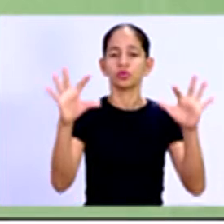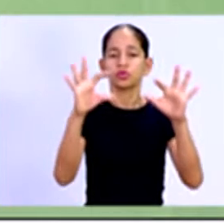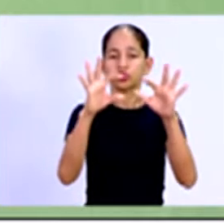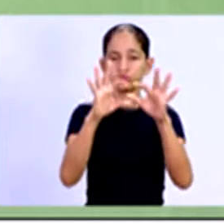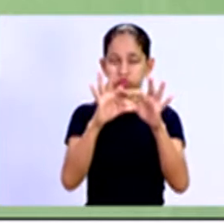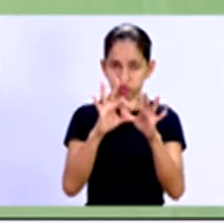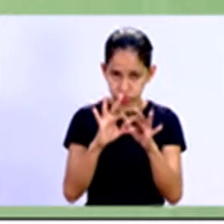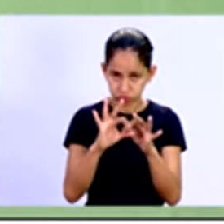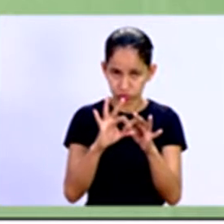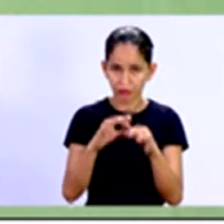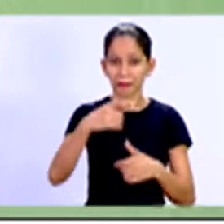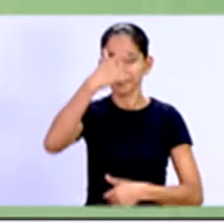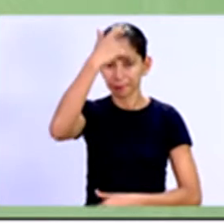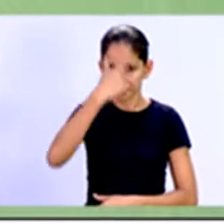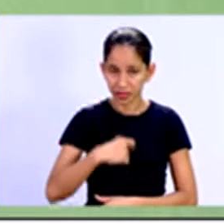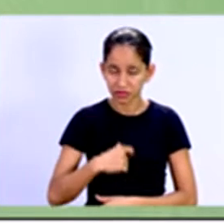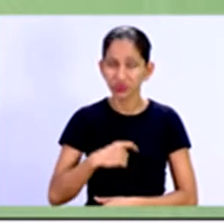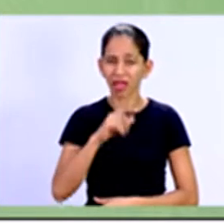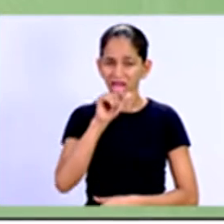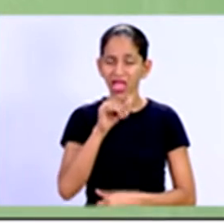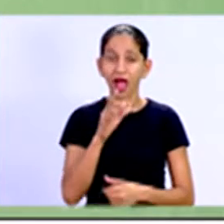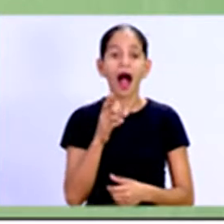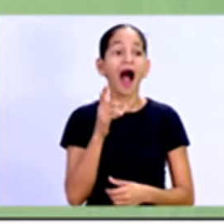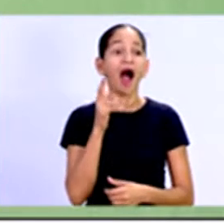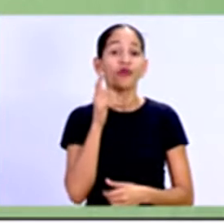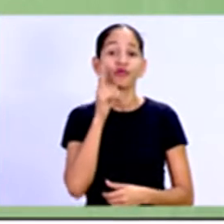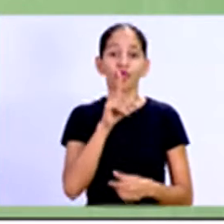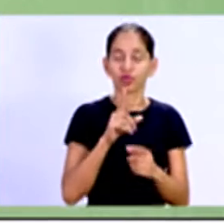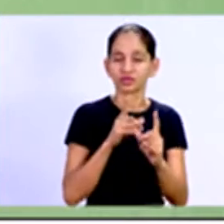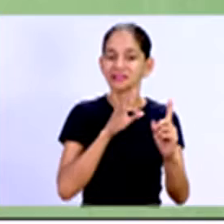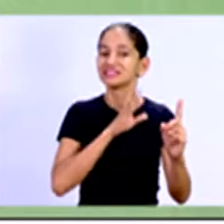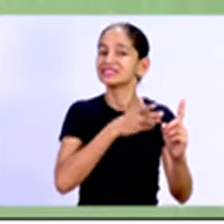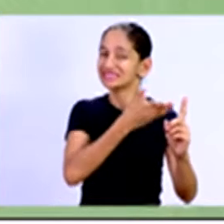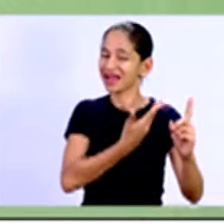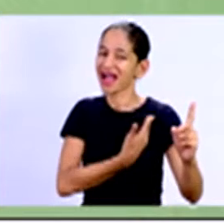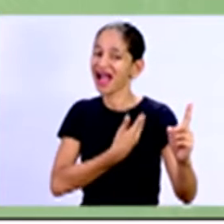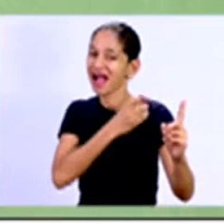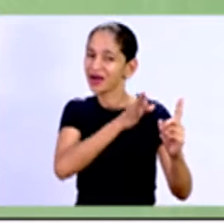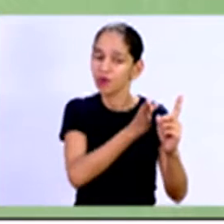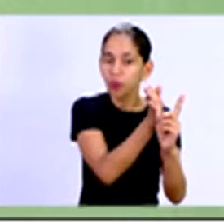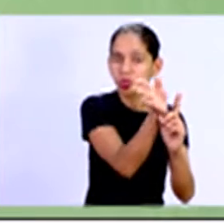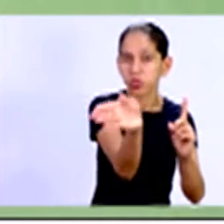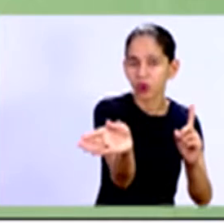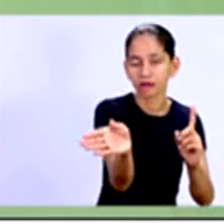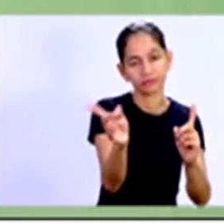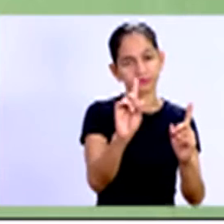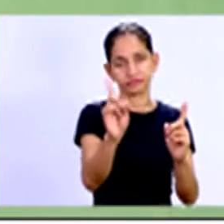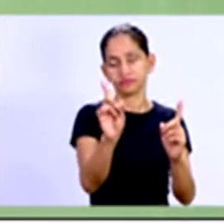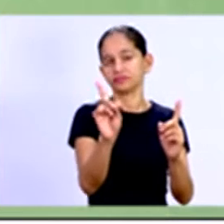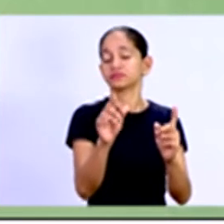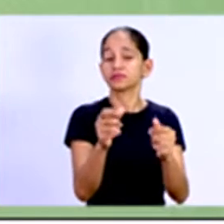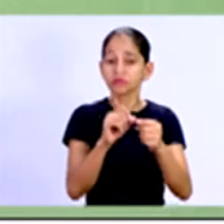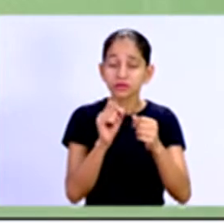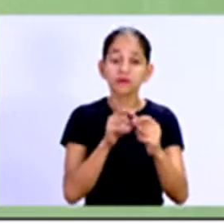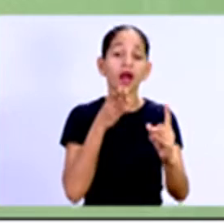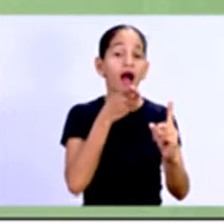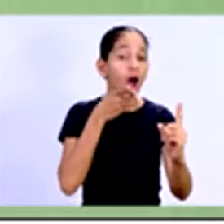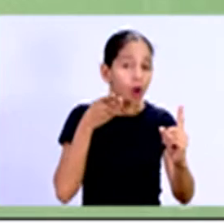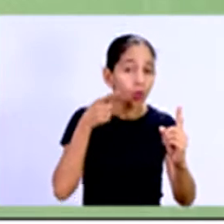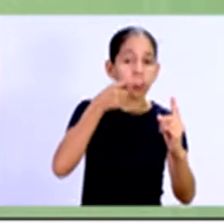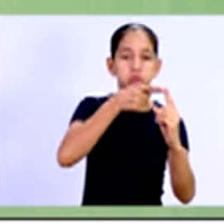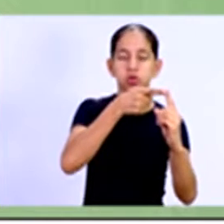as pessoas, elas são fins. As leis e os sistemas, nesse nível,